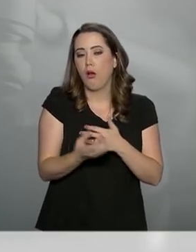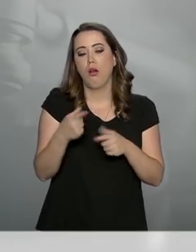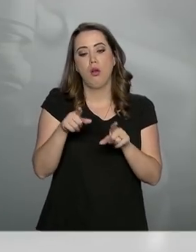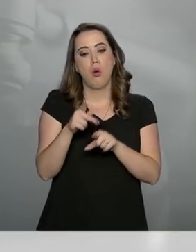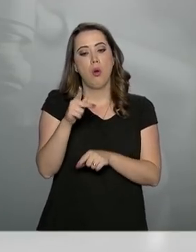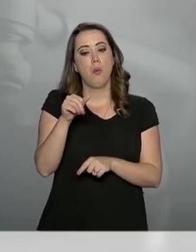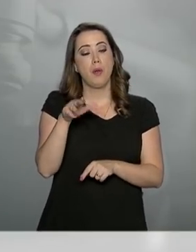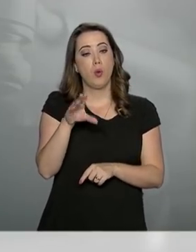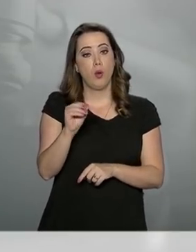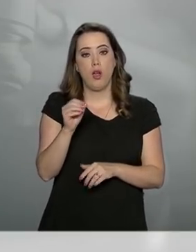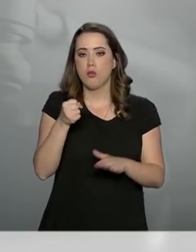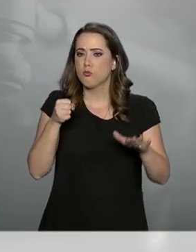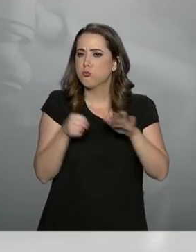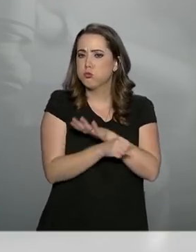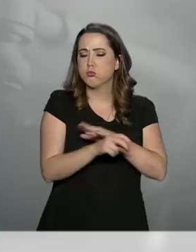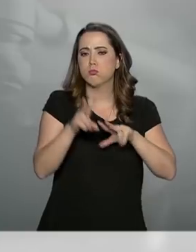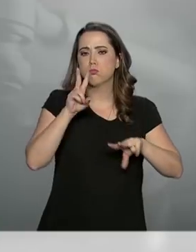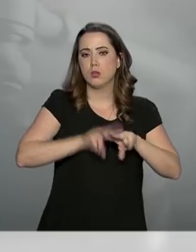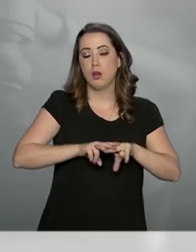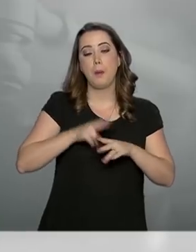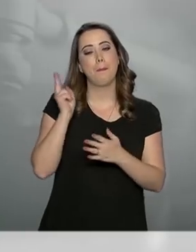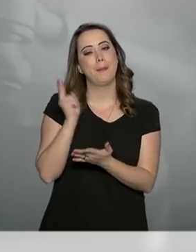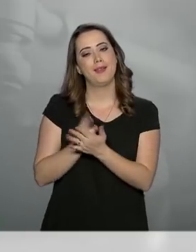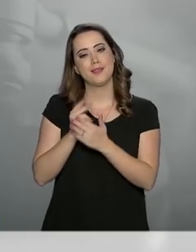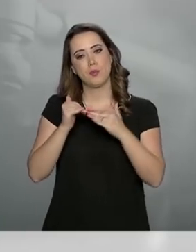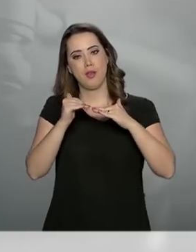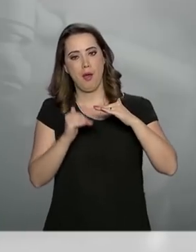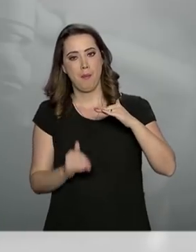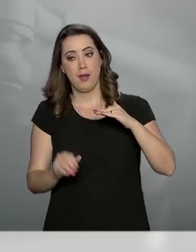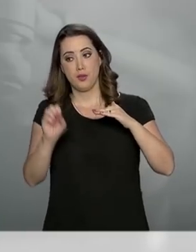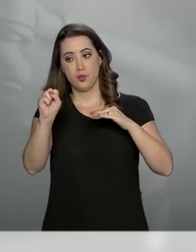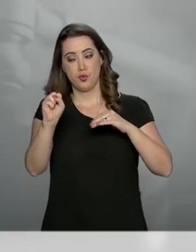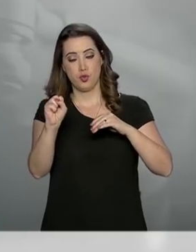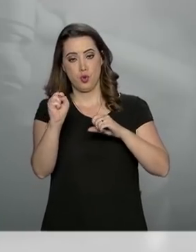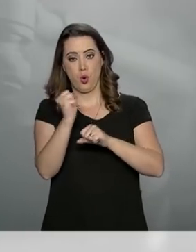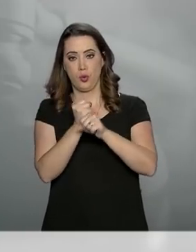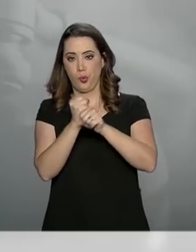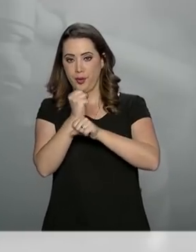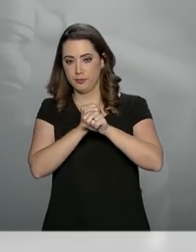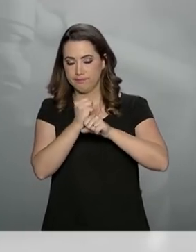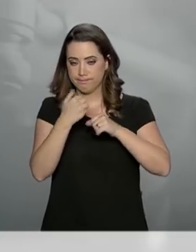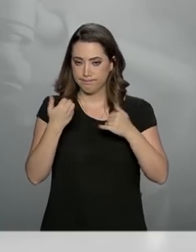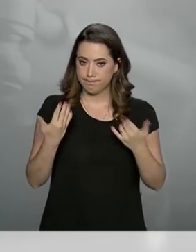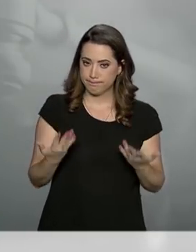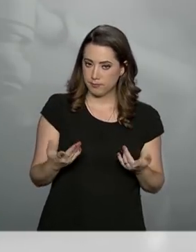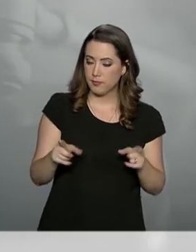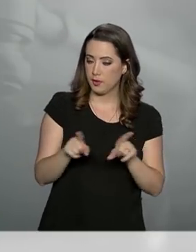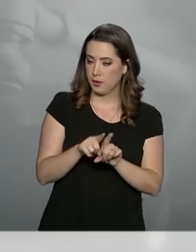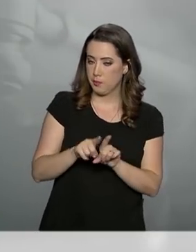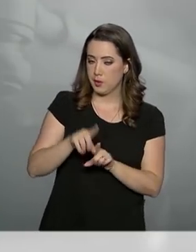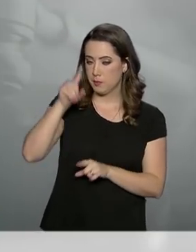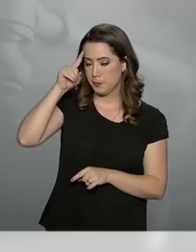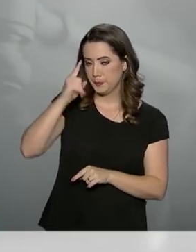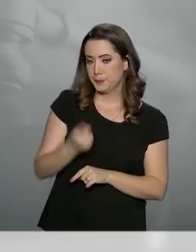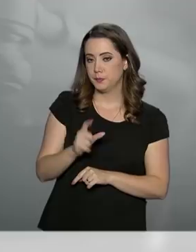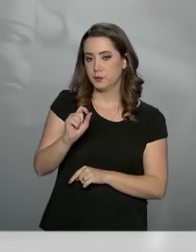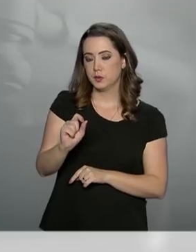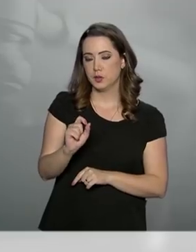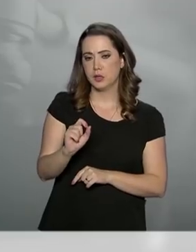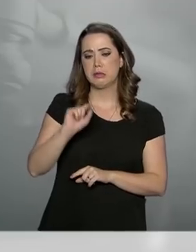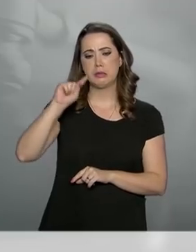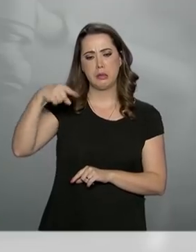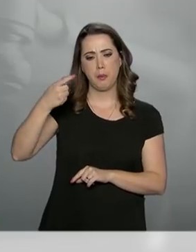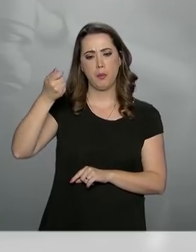regime fechado mesmo se a condenação for inferior a 8 anos o pacote também determina a regulamentação da prisão